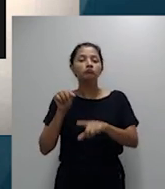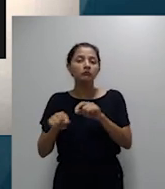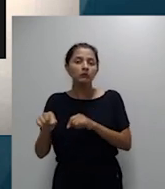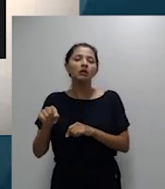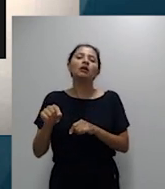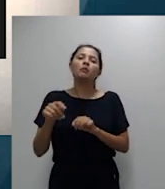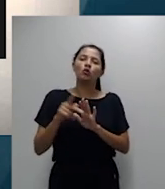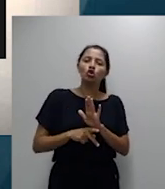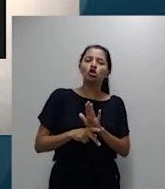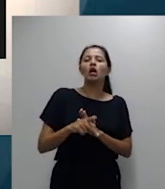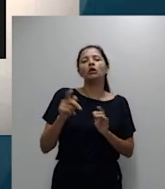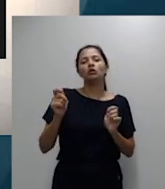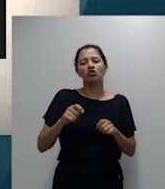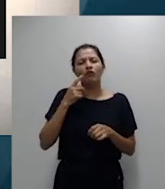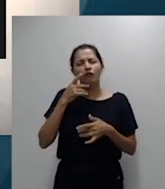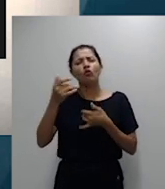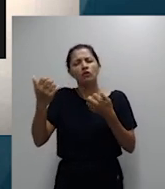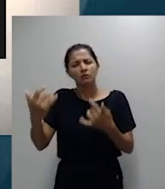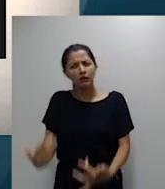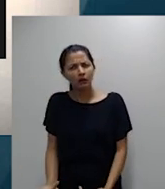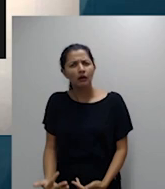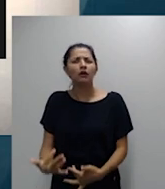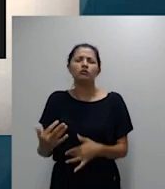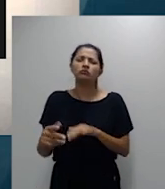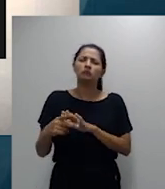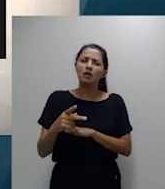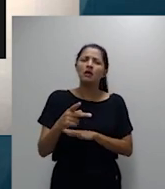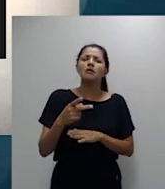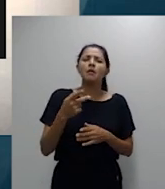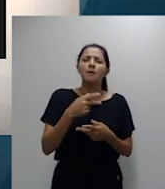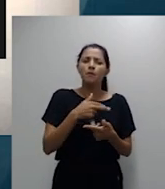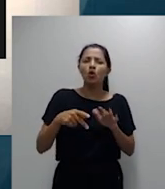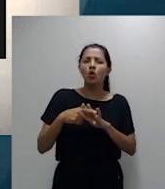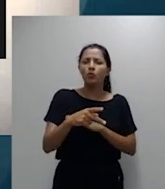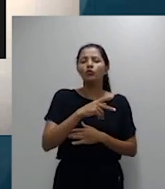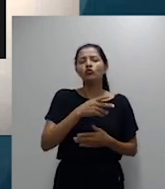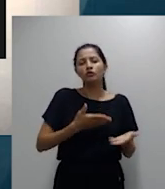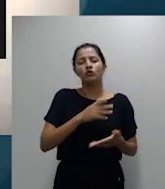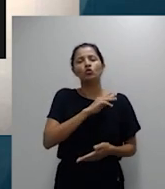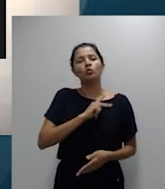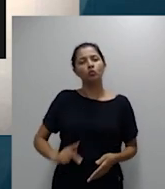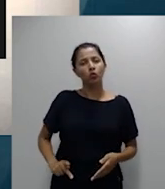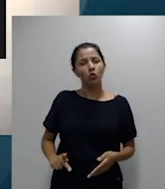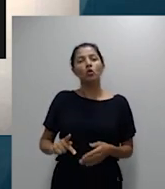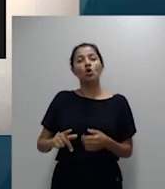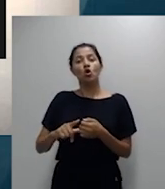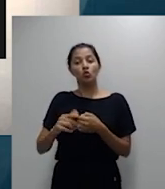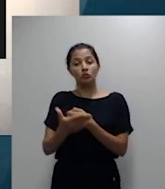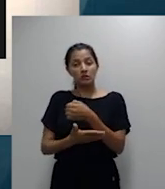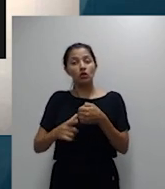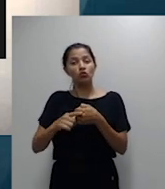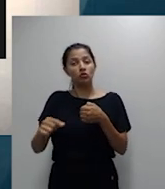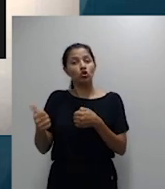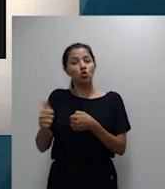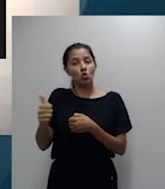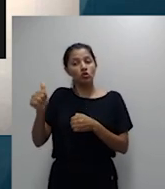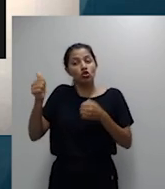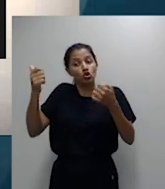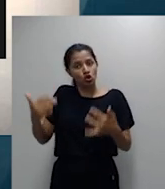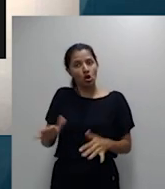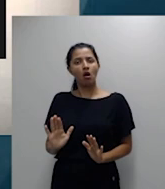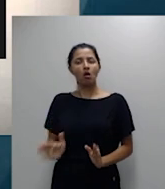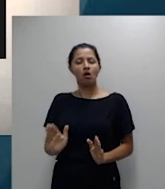fugir em benefício do concessionário de serviço público nos termos do artigo 11 já mencionaram desde que devidamente previstas